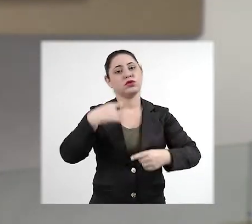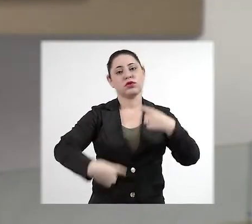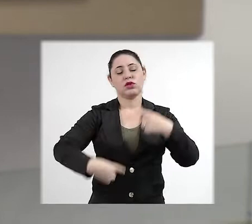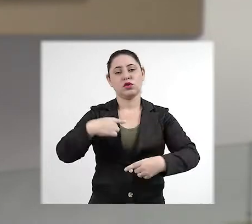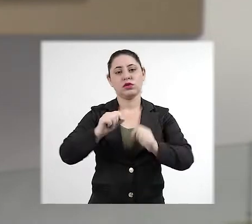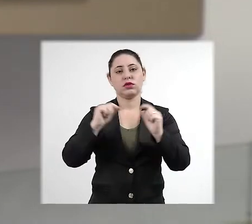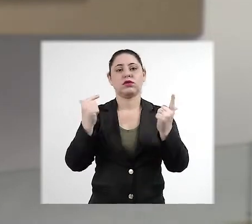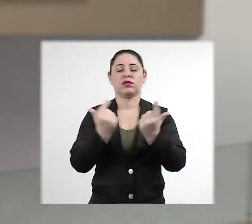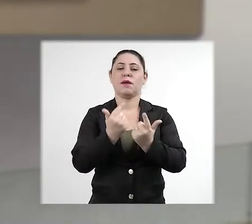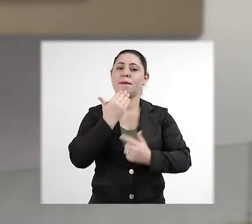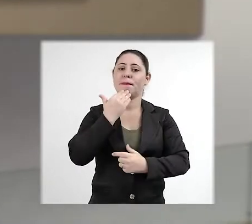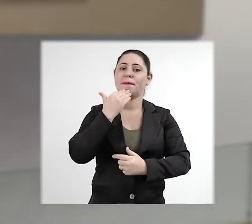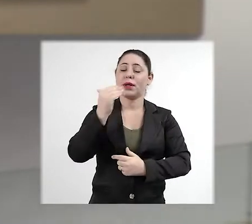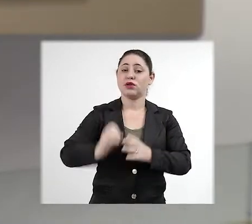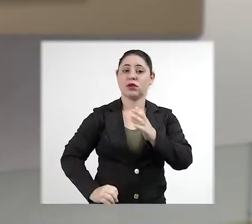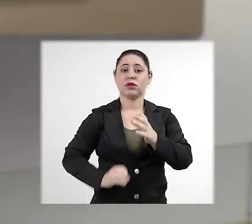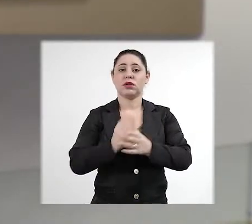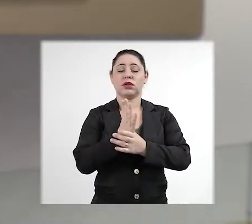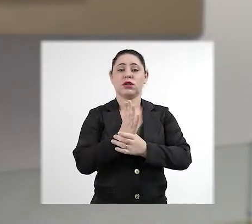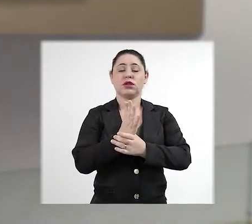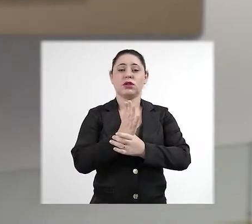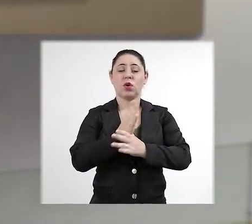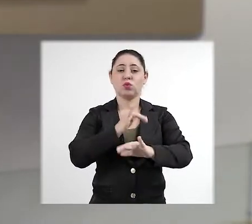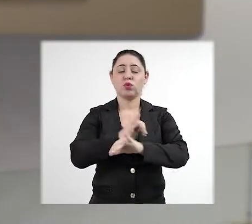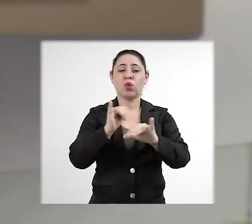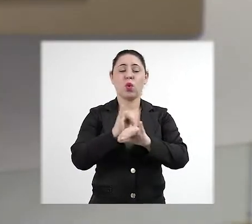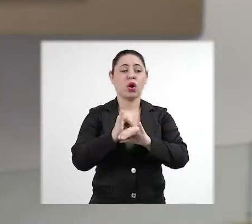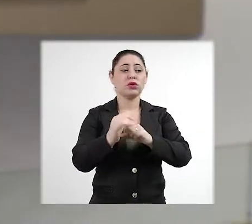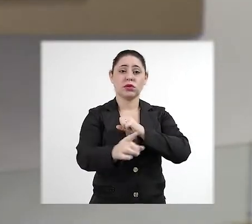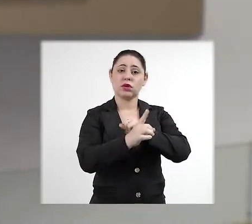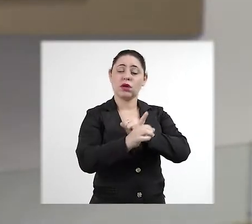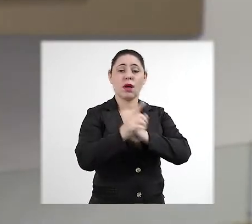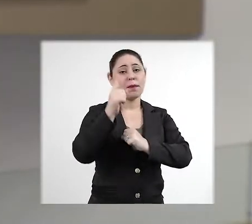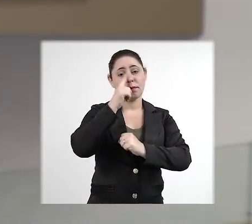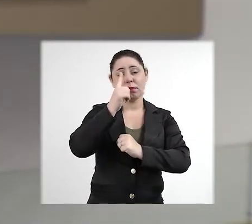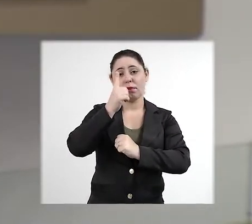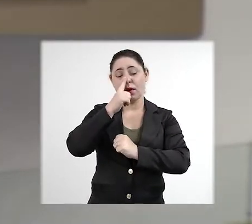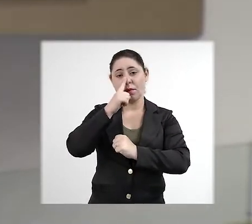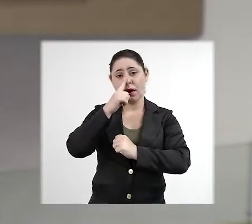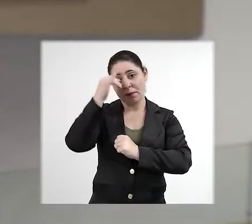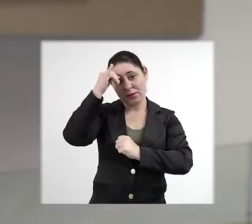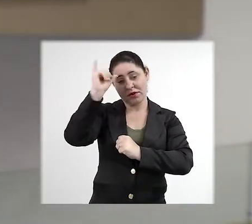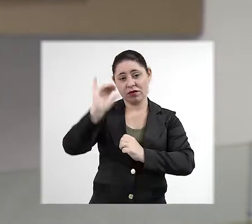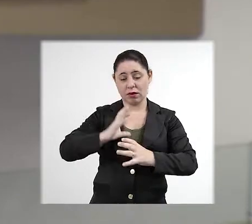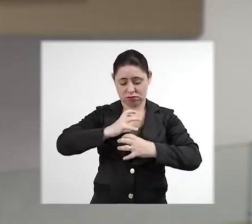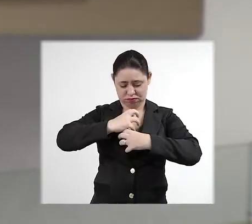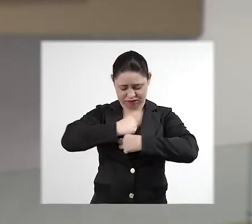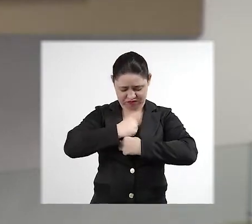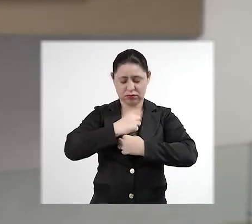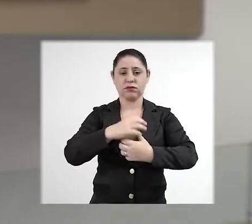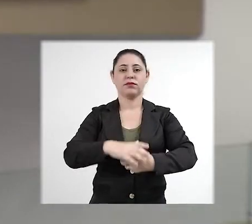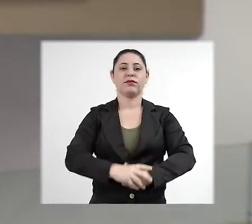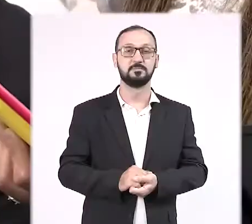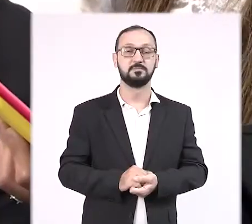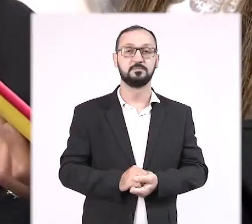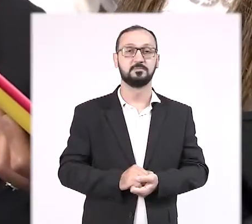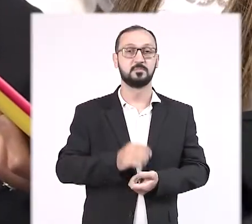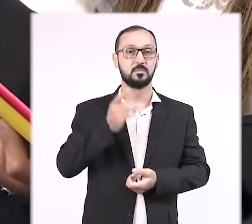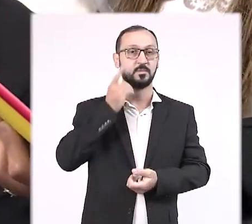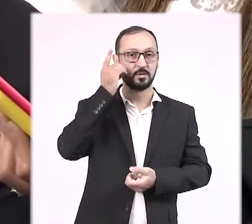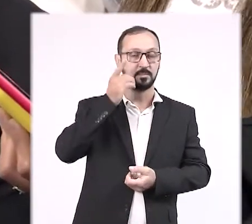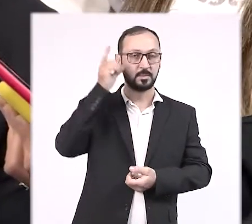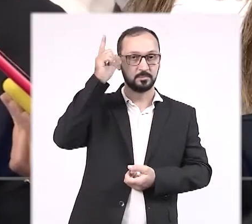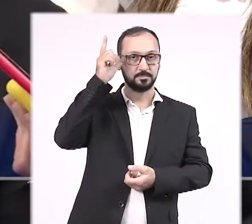Projeto debatido na casa pedia a criação de um programa de atendimento às mães contra esse tipo de depressão.